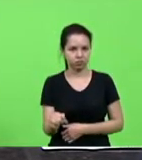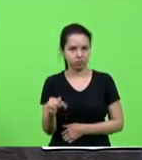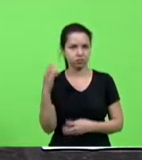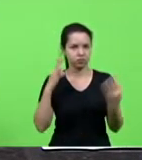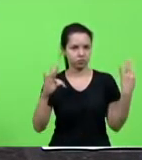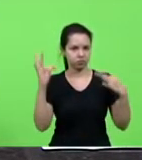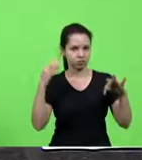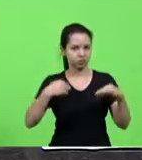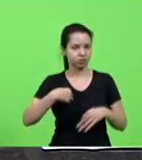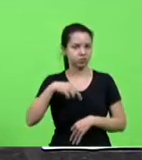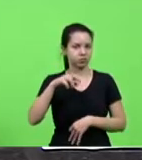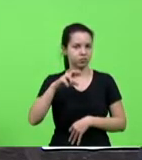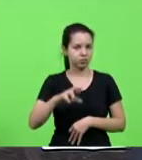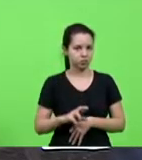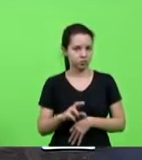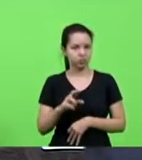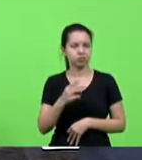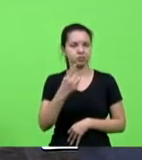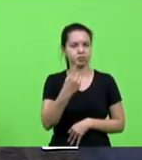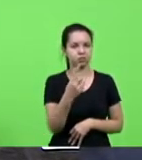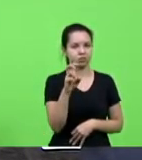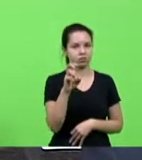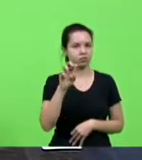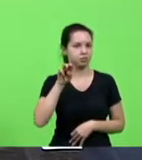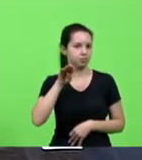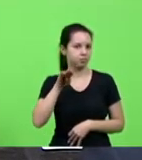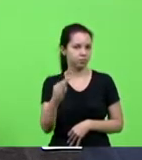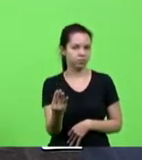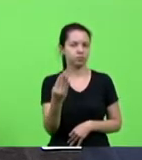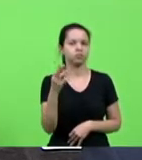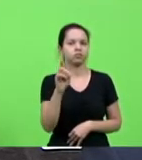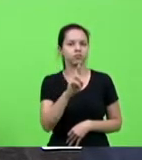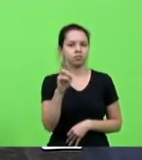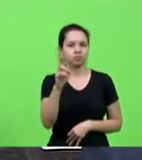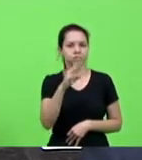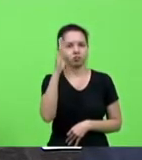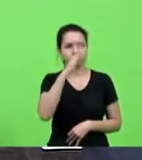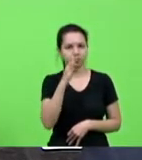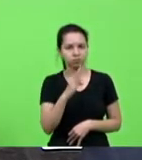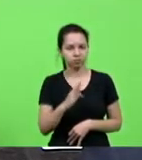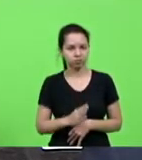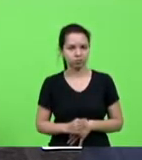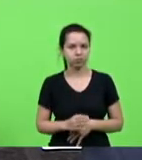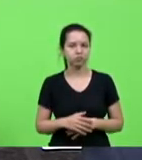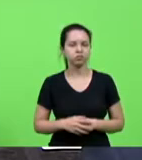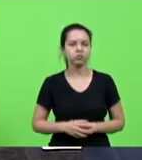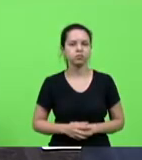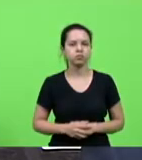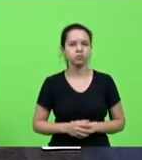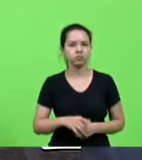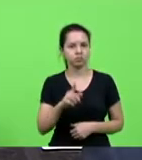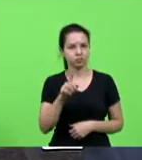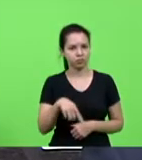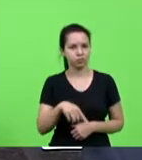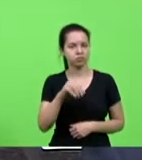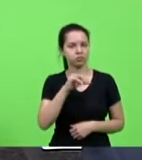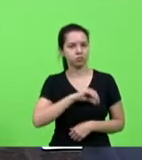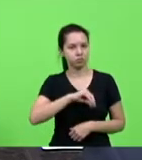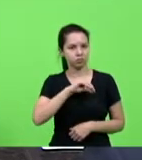15 bilhões de reais no nosso país. Então, é uma grande fonte de receita,